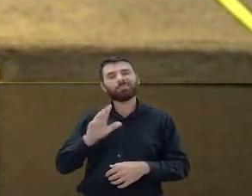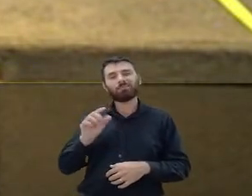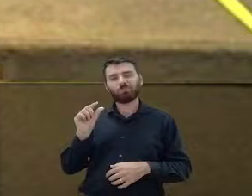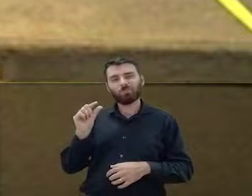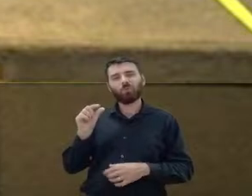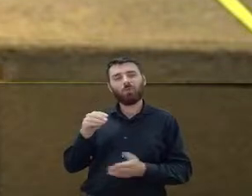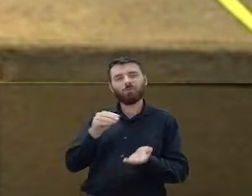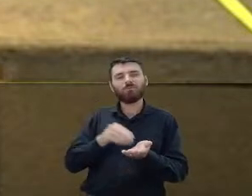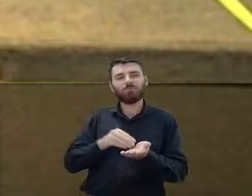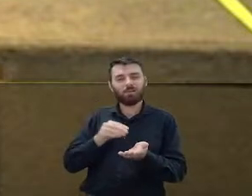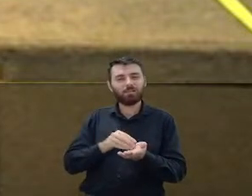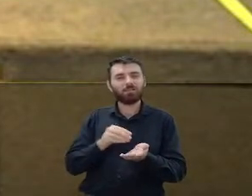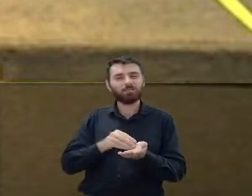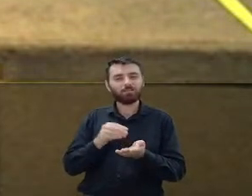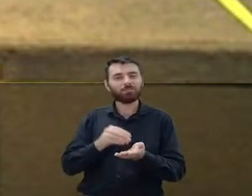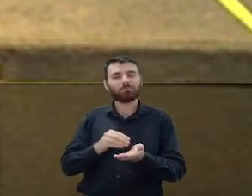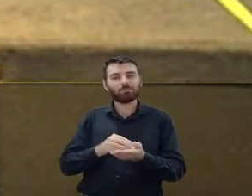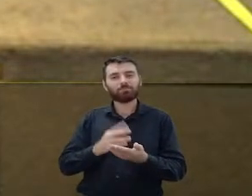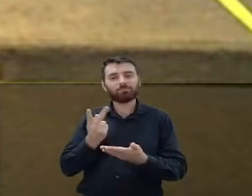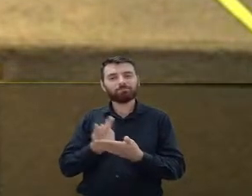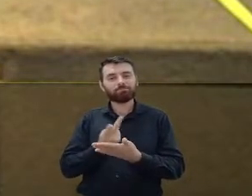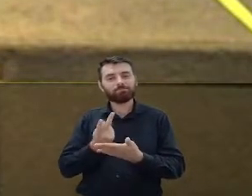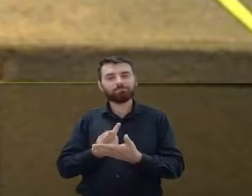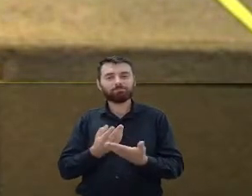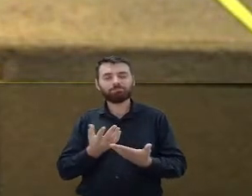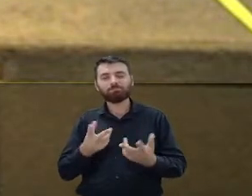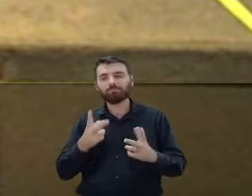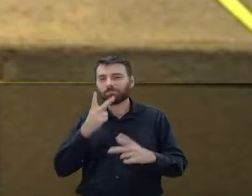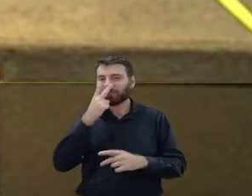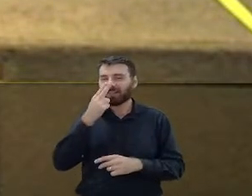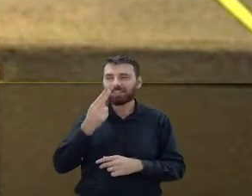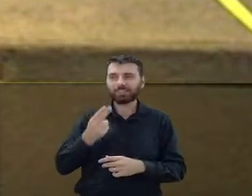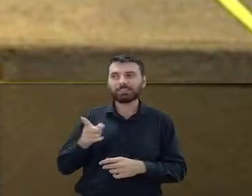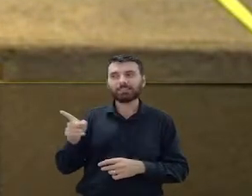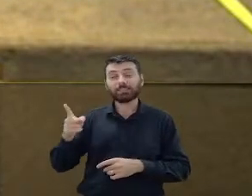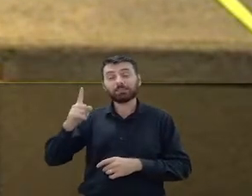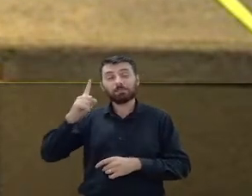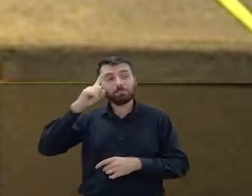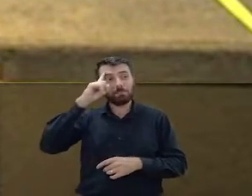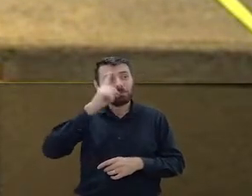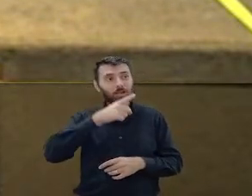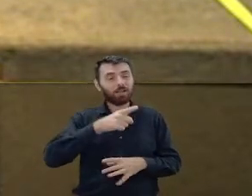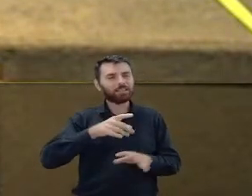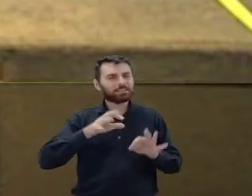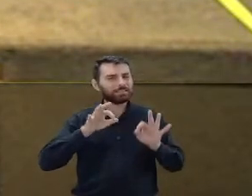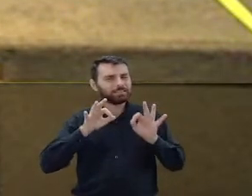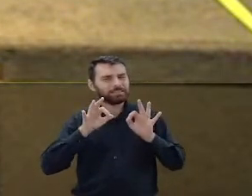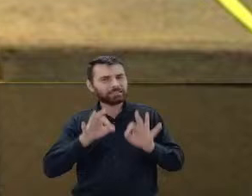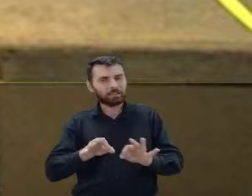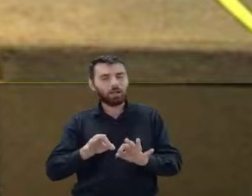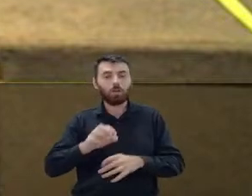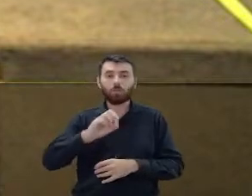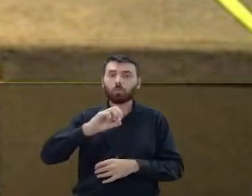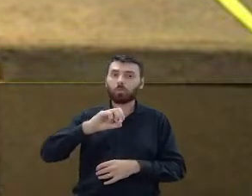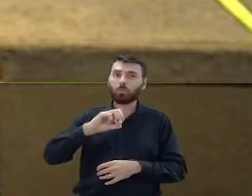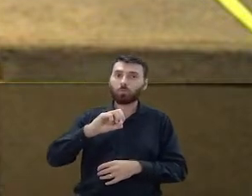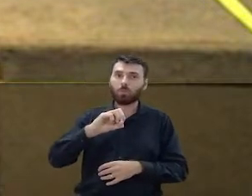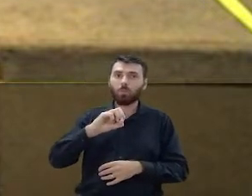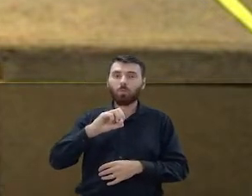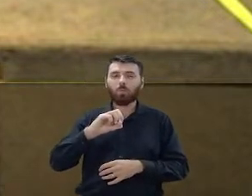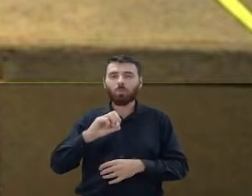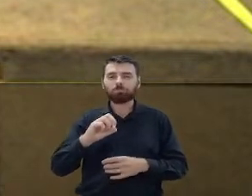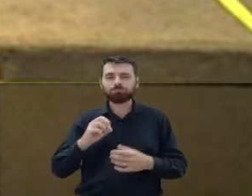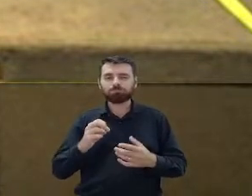no sentido de determinar de maneira absoluta, ou então mais próximo possível, da